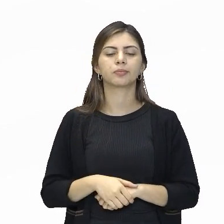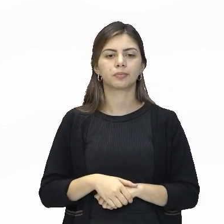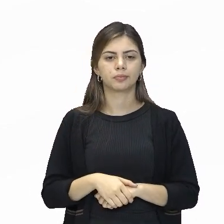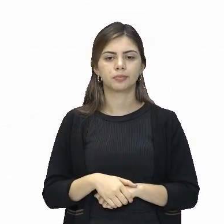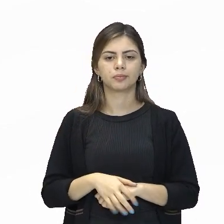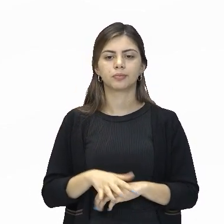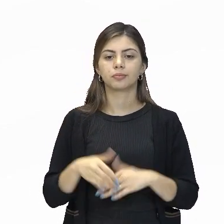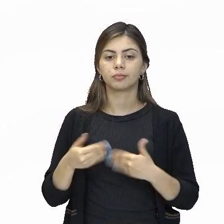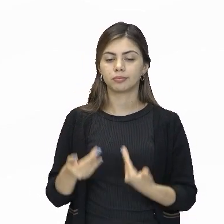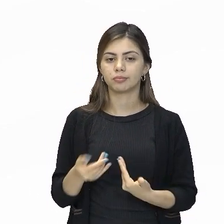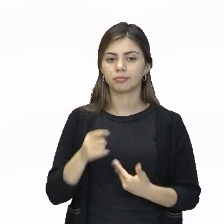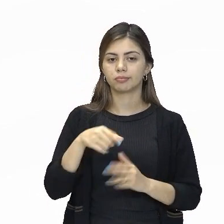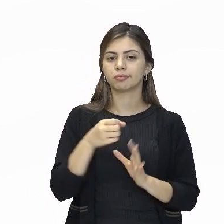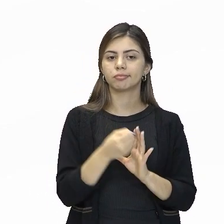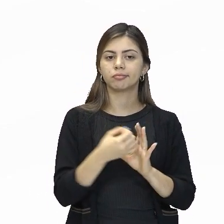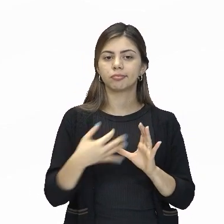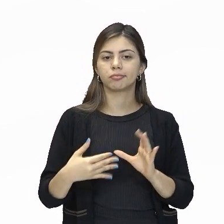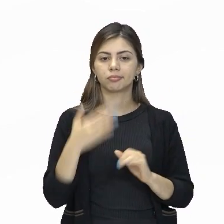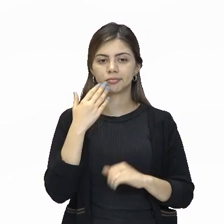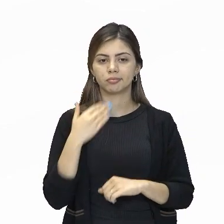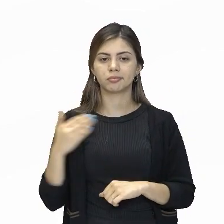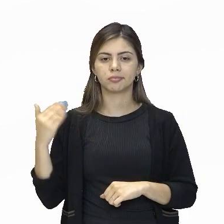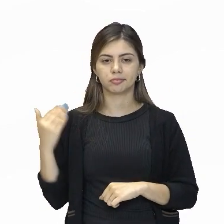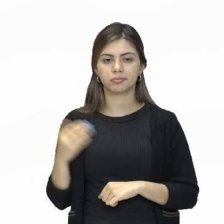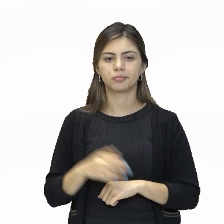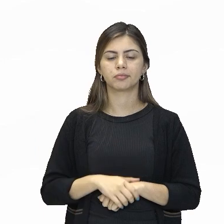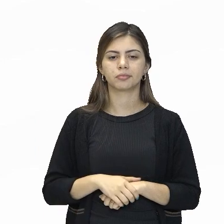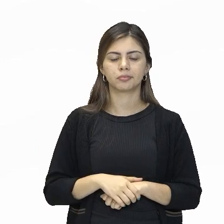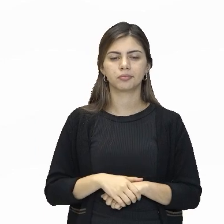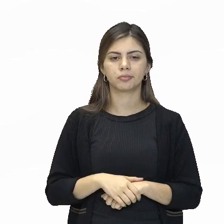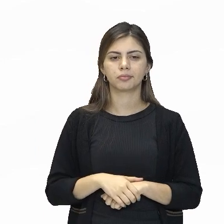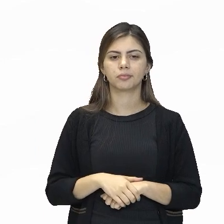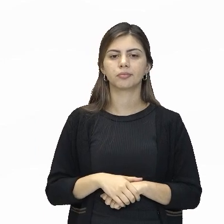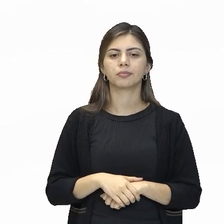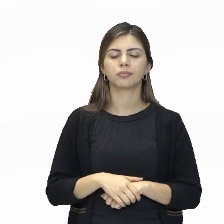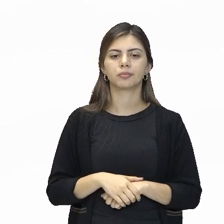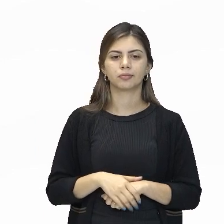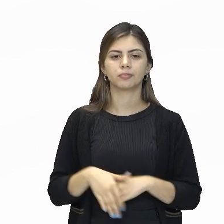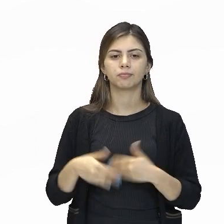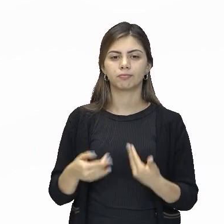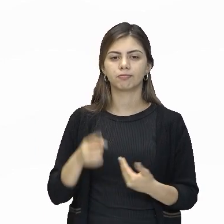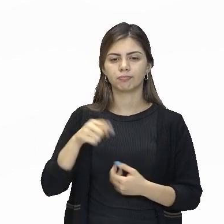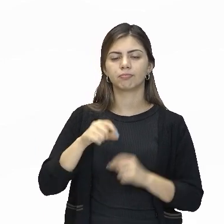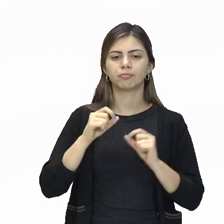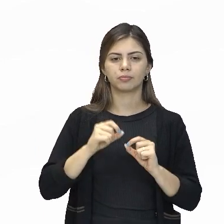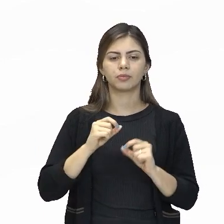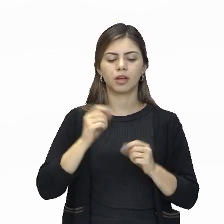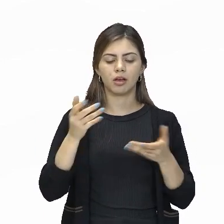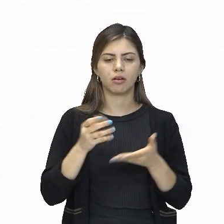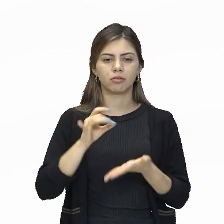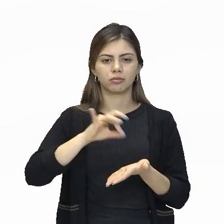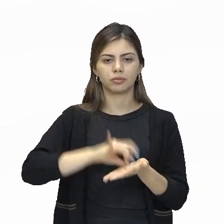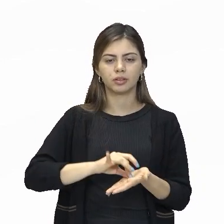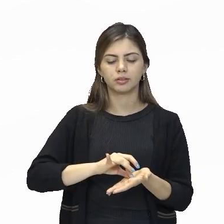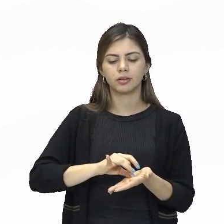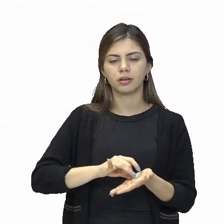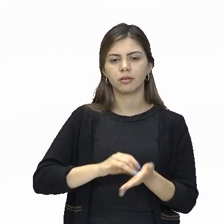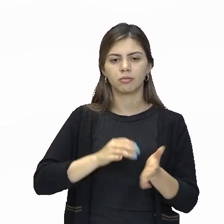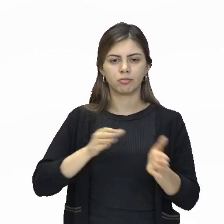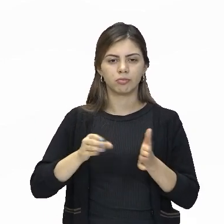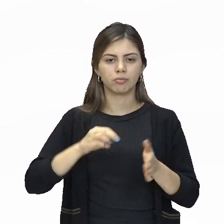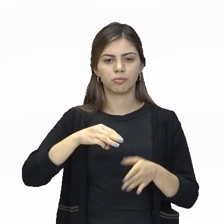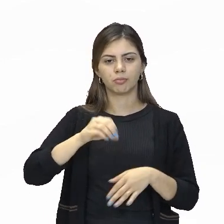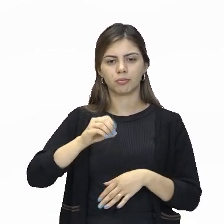sociopolítico. Características, vamos lá verificar as características. Olha só, consolidação do modernismo, vasta produção